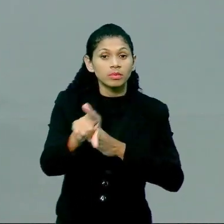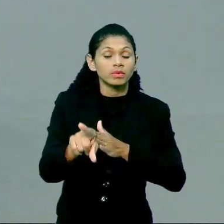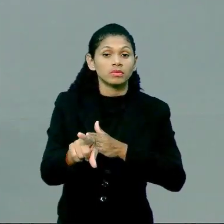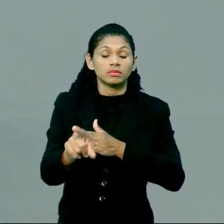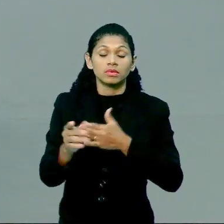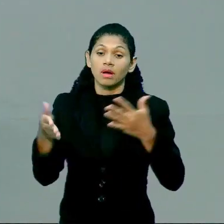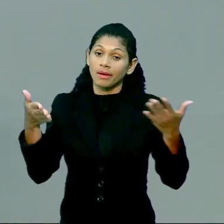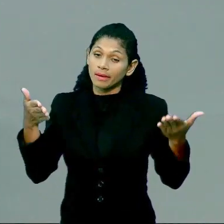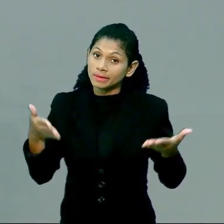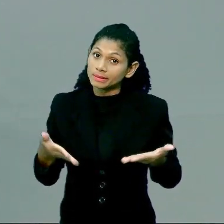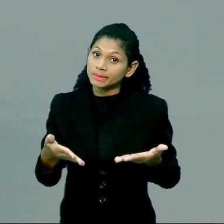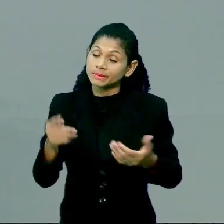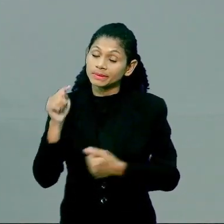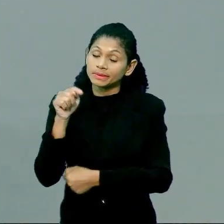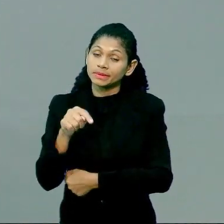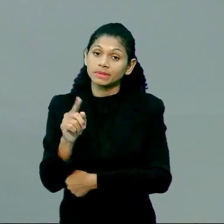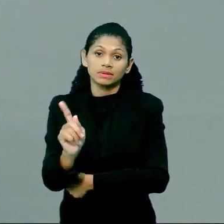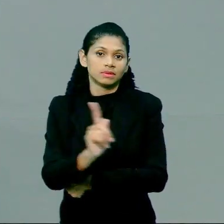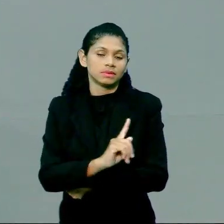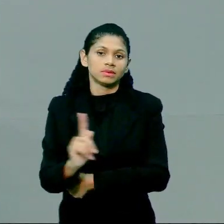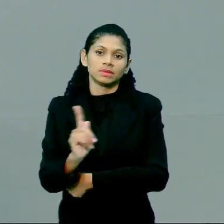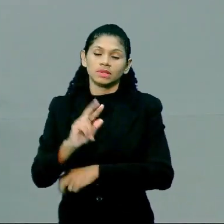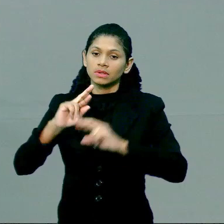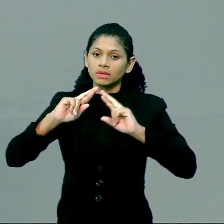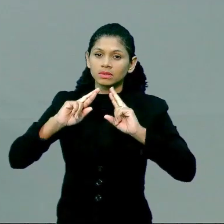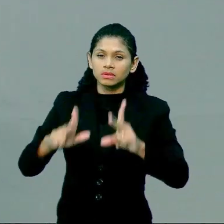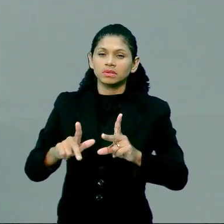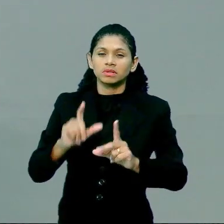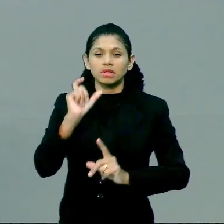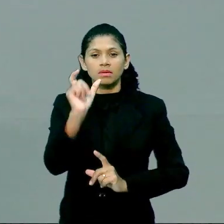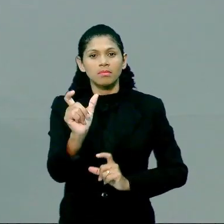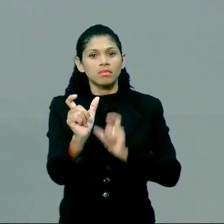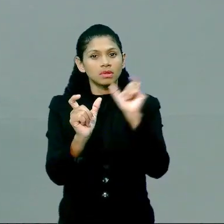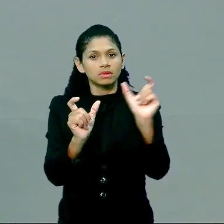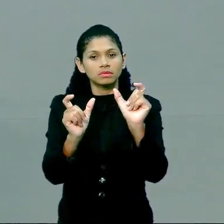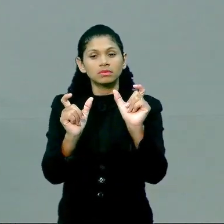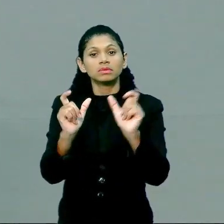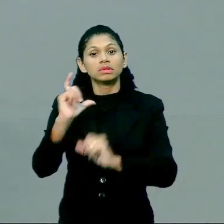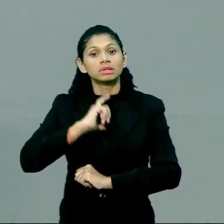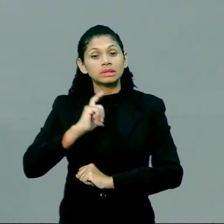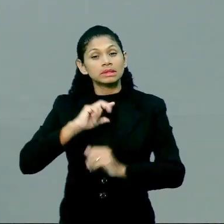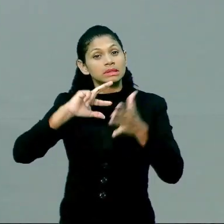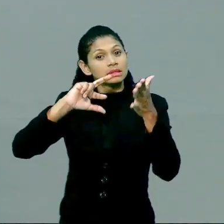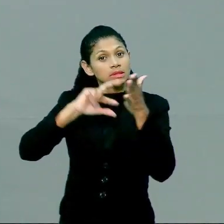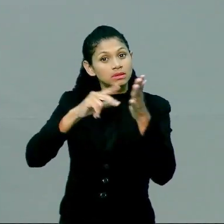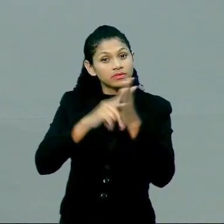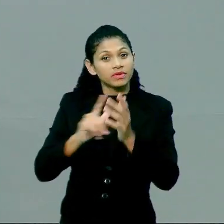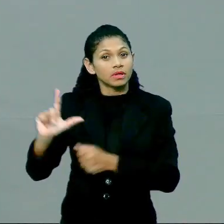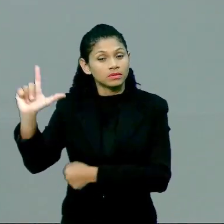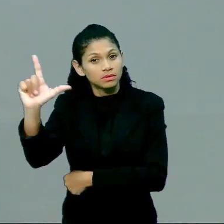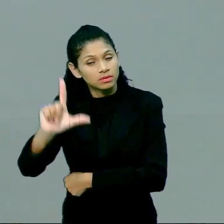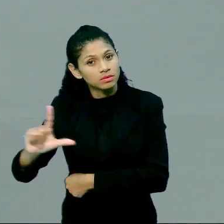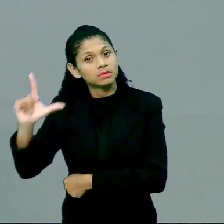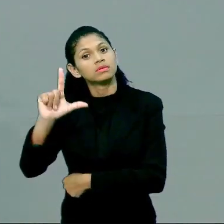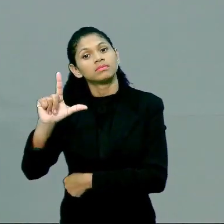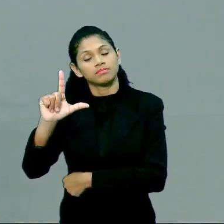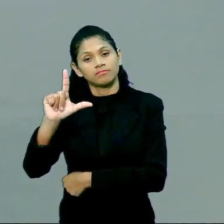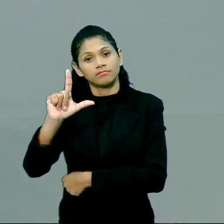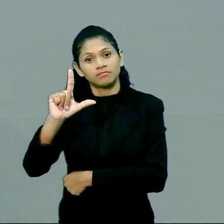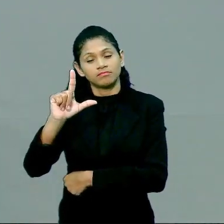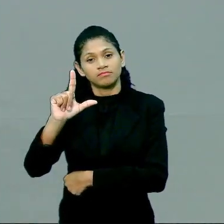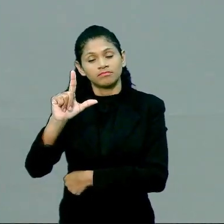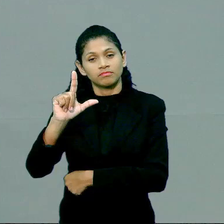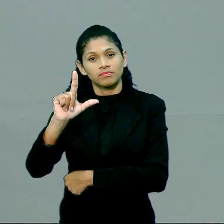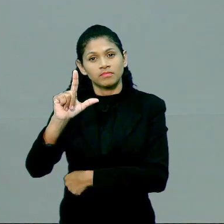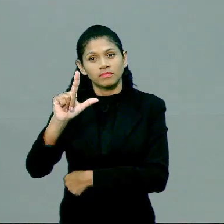aqui não as palavras Elas têm significados literários ou seja ela não quer dizer